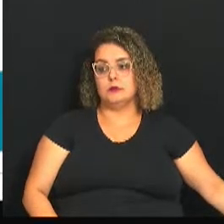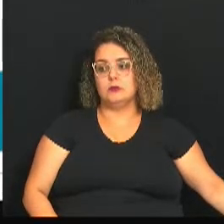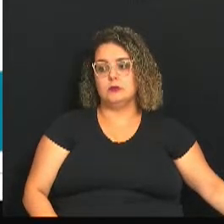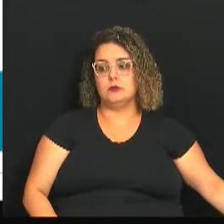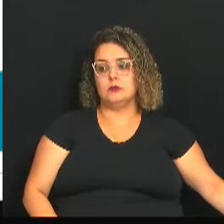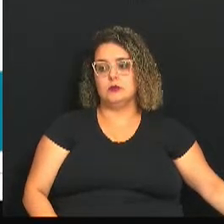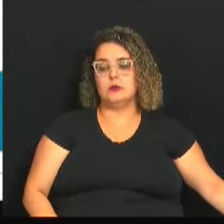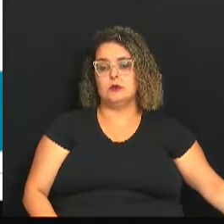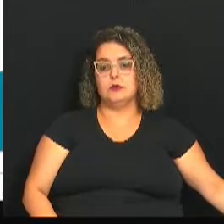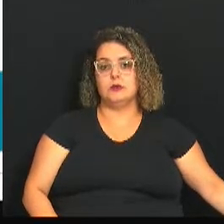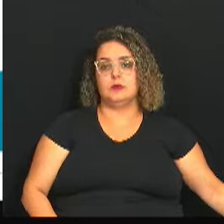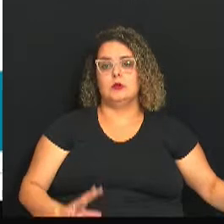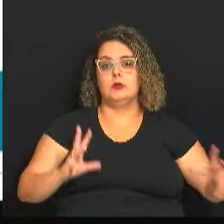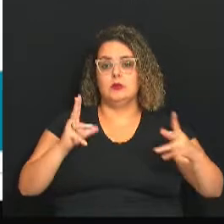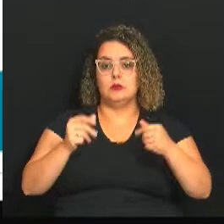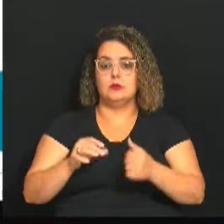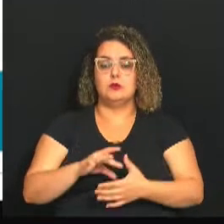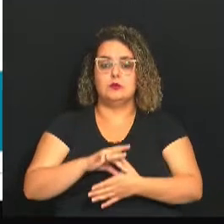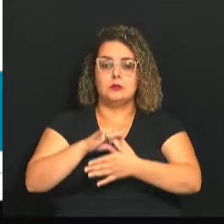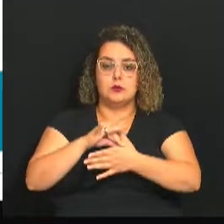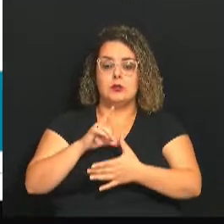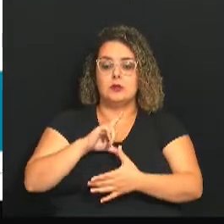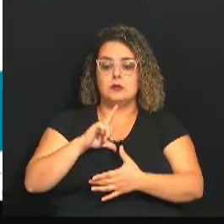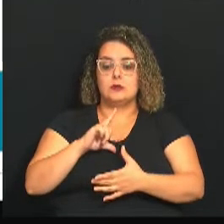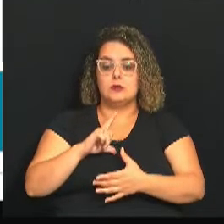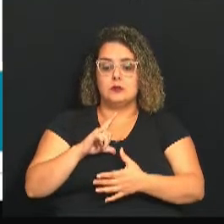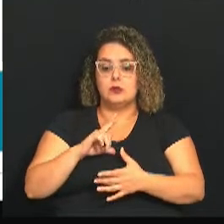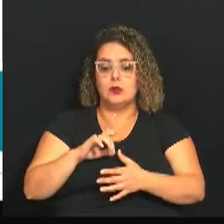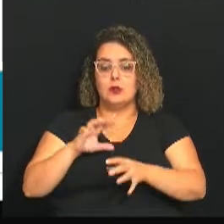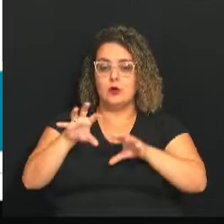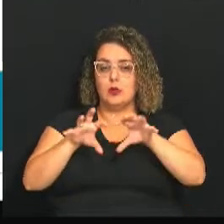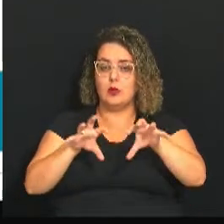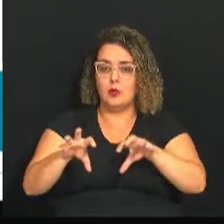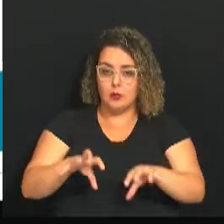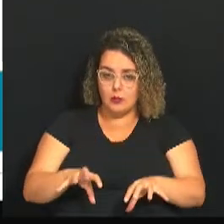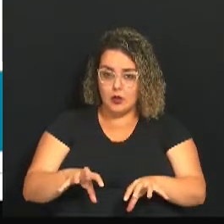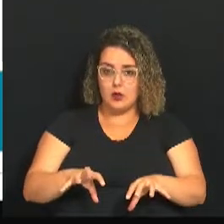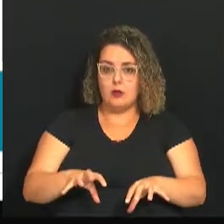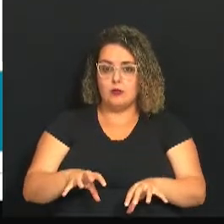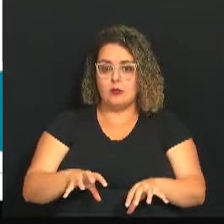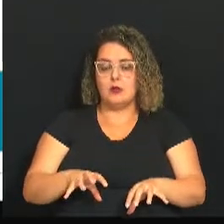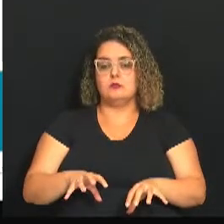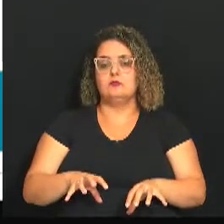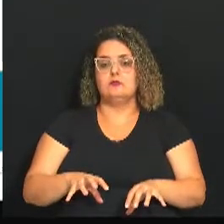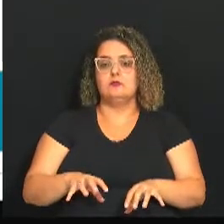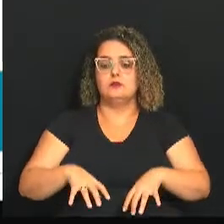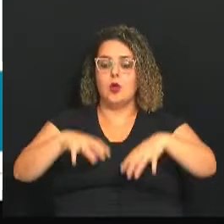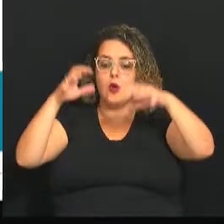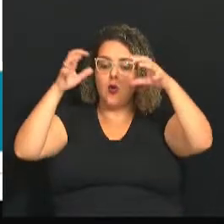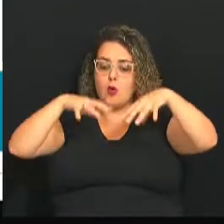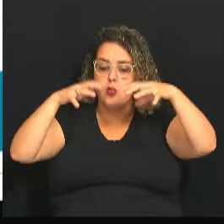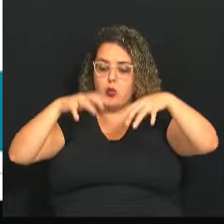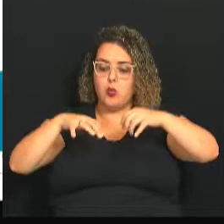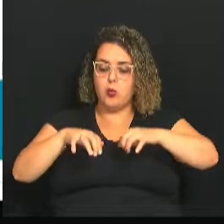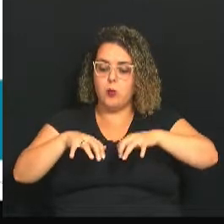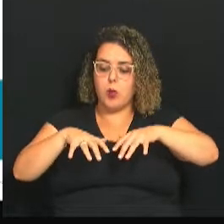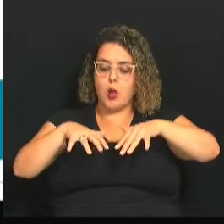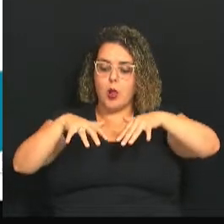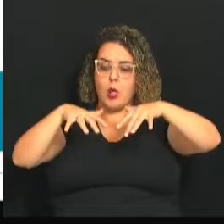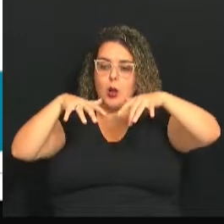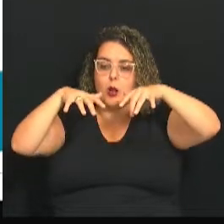diretor estratégico da cidade, tem um mapa de suscetibilidade a inundações e alagamentos.